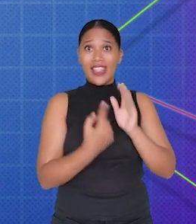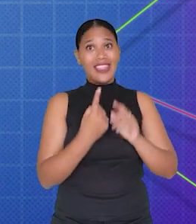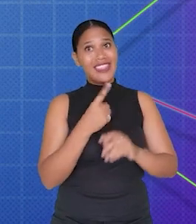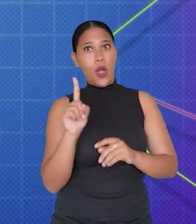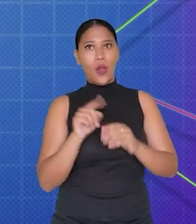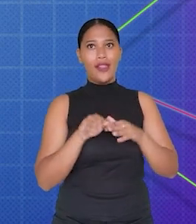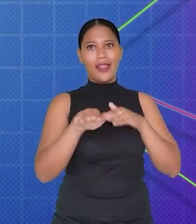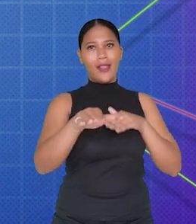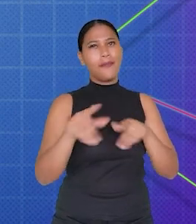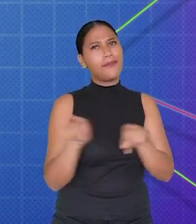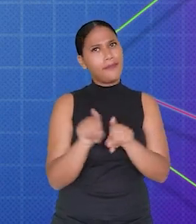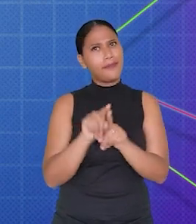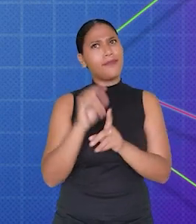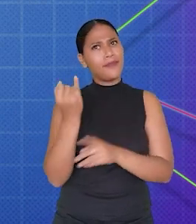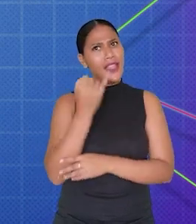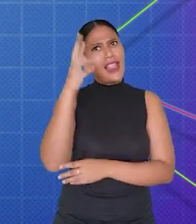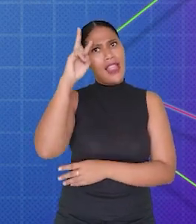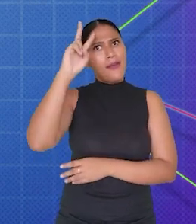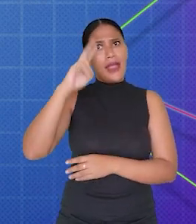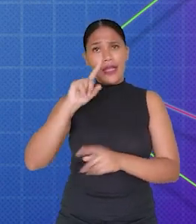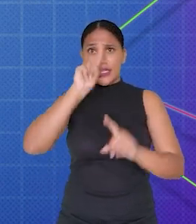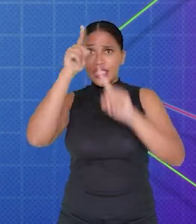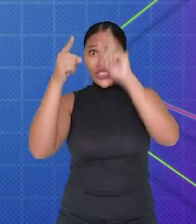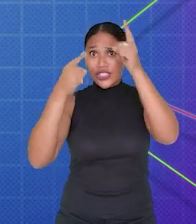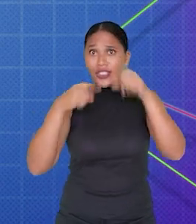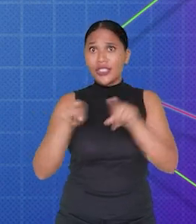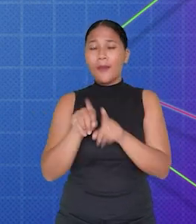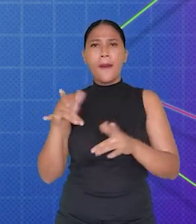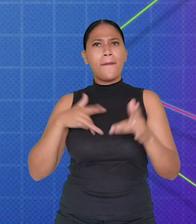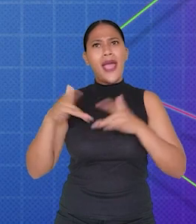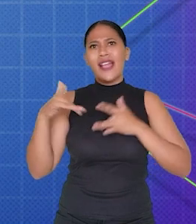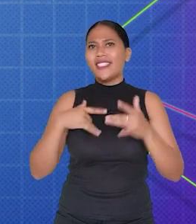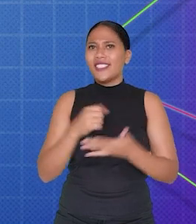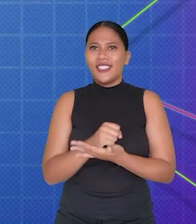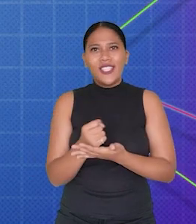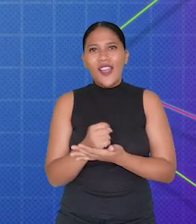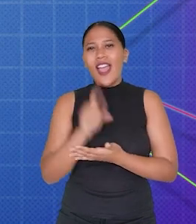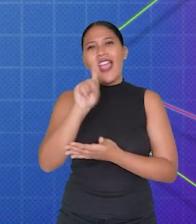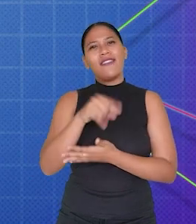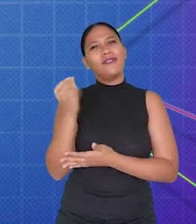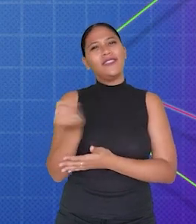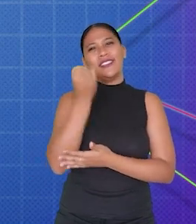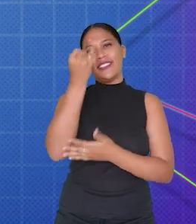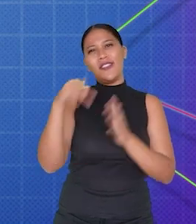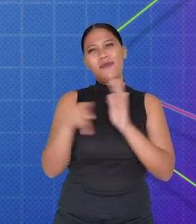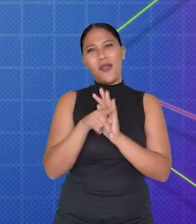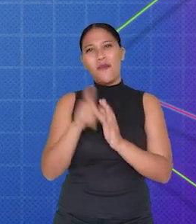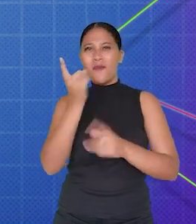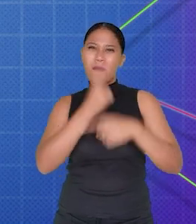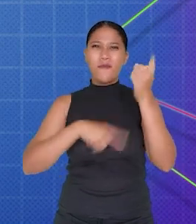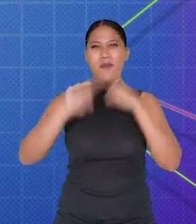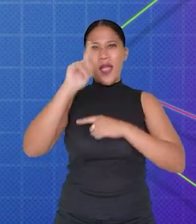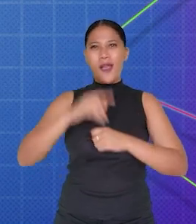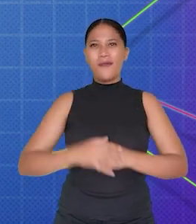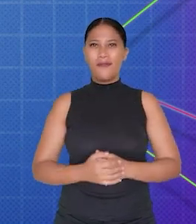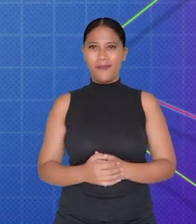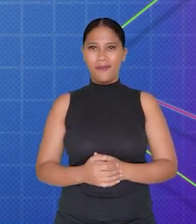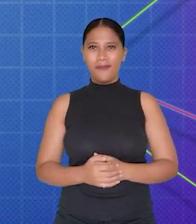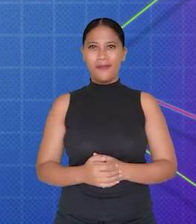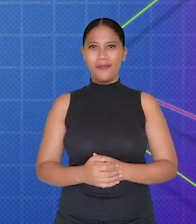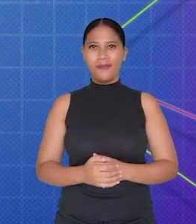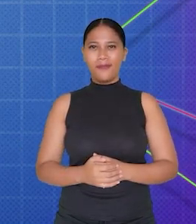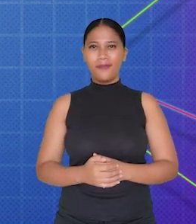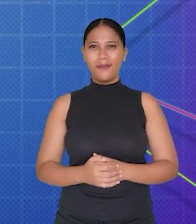sucesso, mas é importante lembrar que a criatividade e a paixão pelo jogo são fundamentais para o sucesso do projeto.